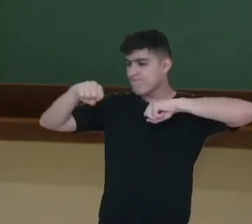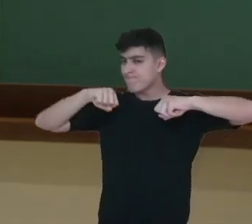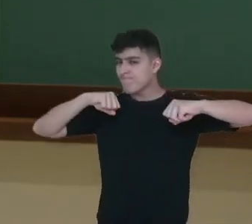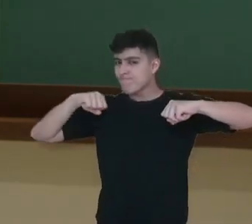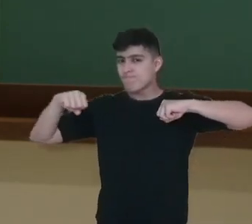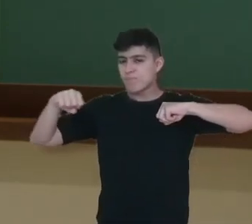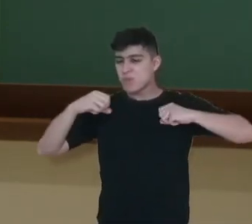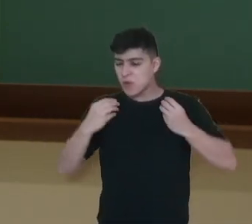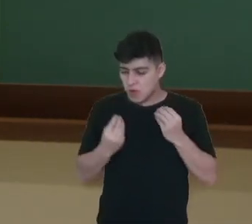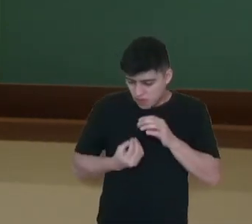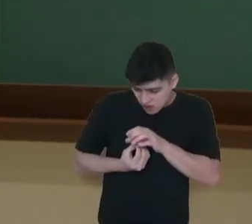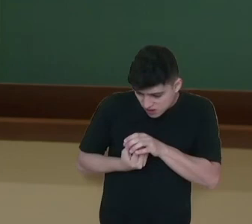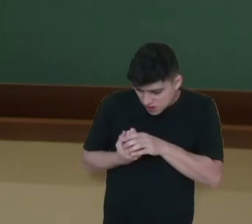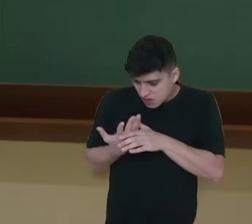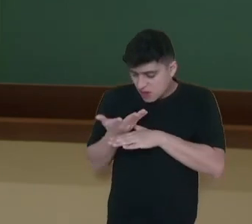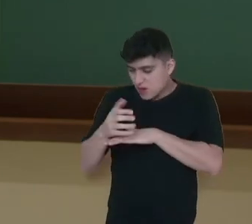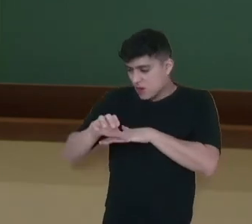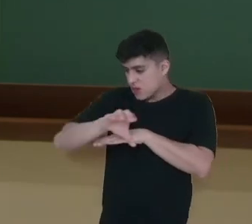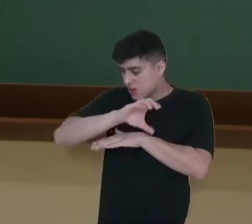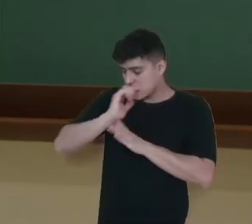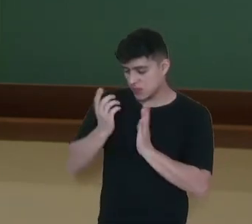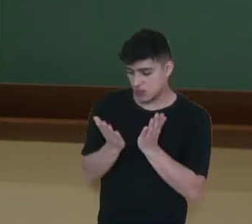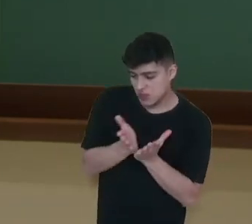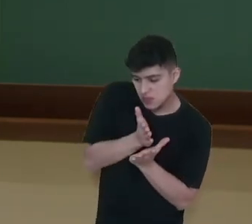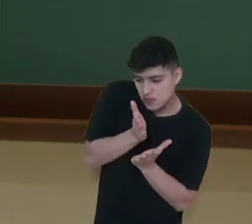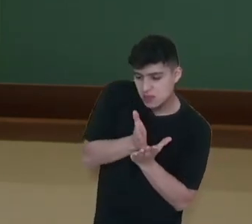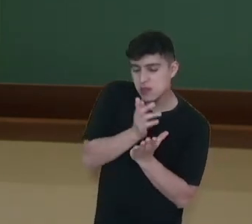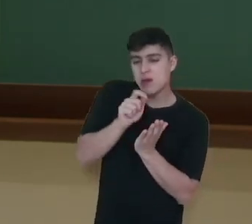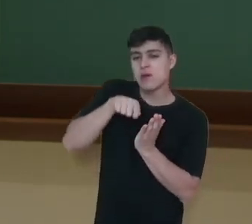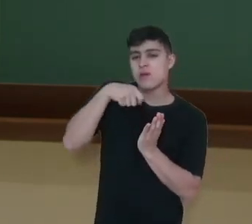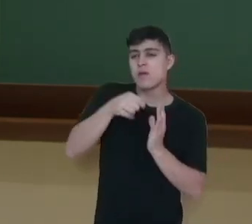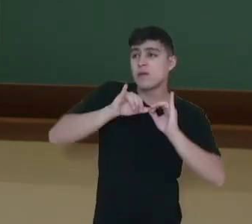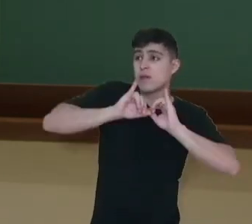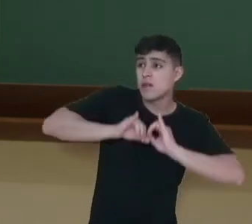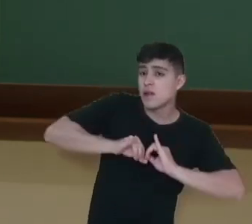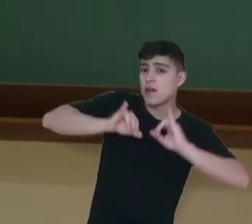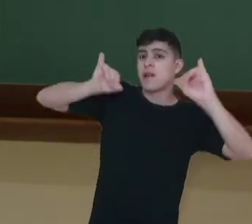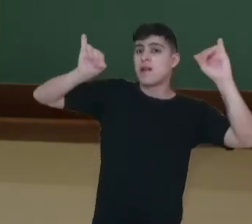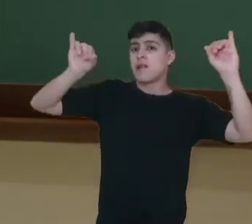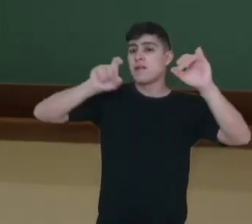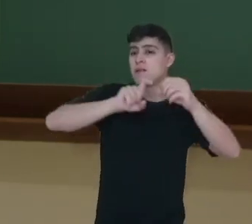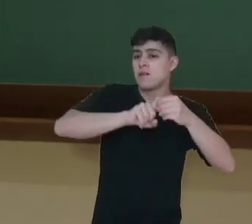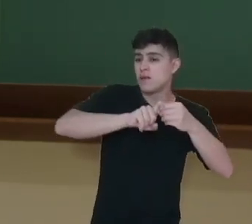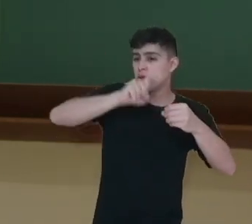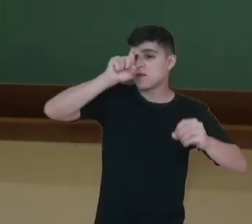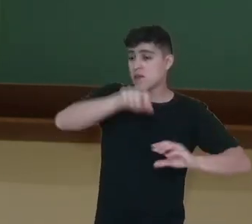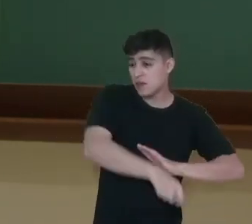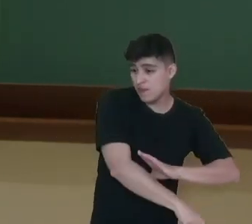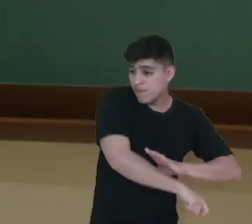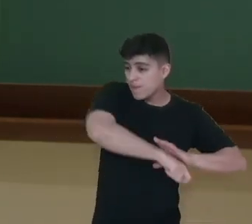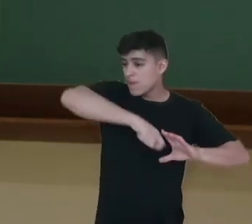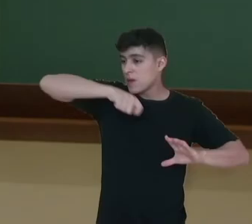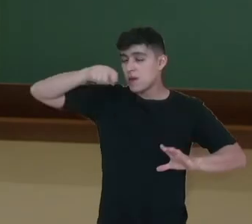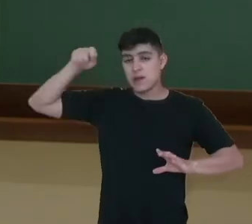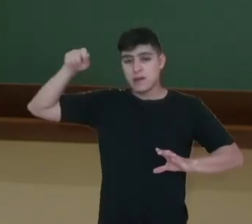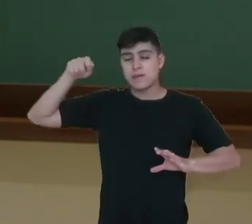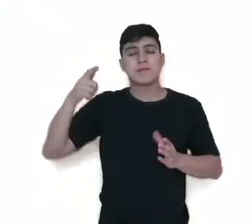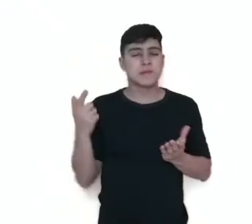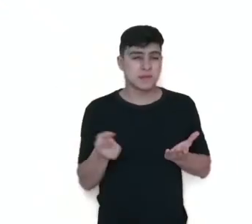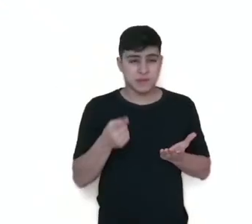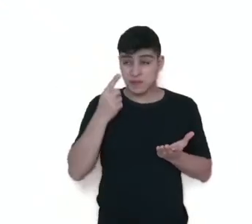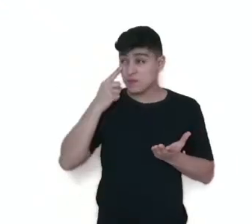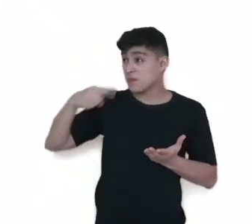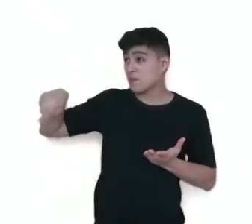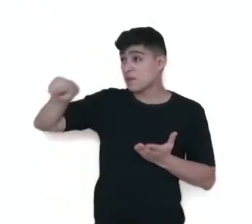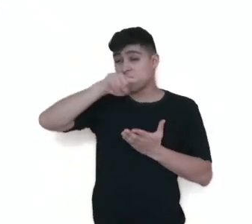da Constituição, né, da Declaração da Independência, as ideias principais aqui redigidas. E aqui as assinaturas, como vocês podem ver,